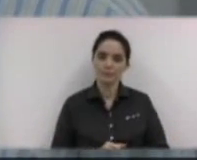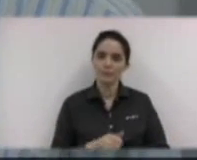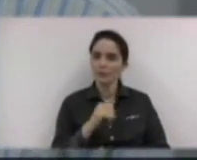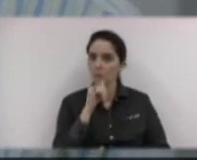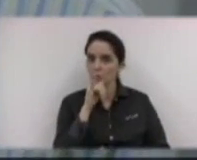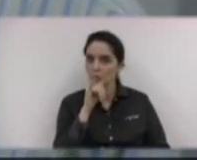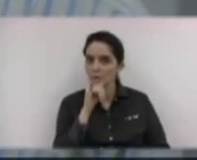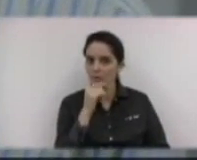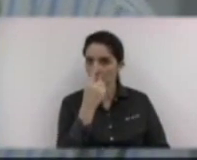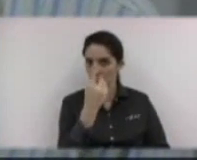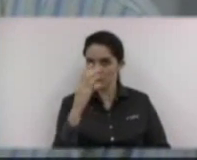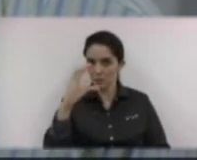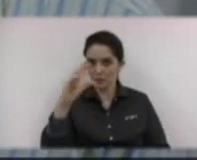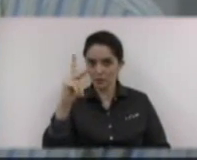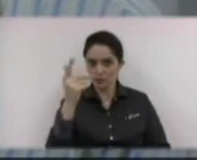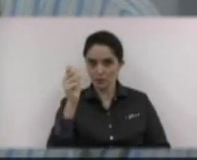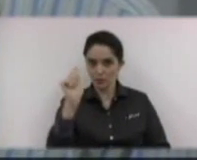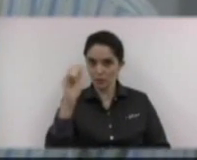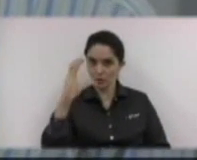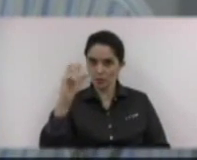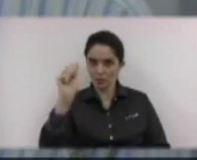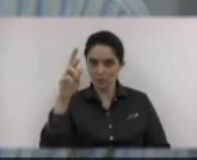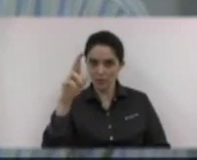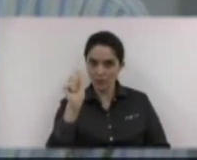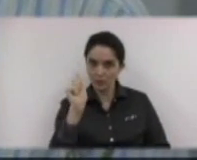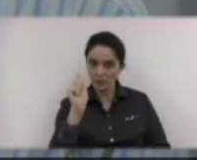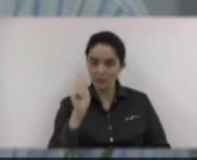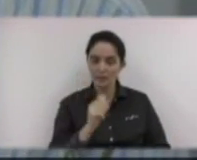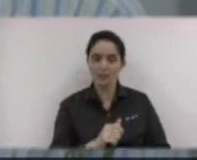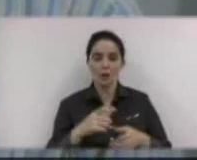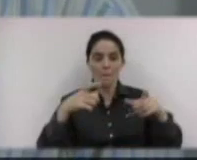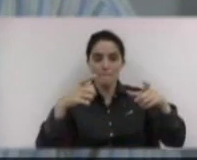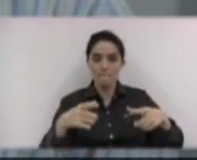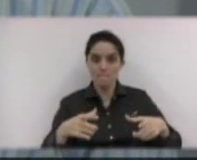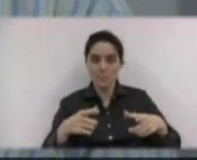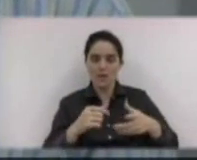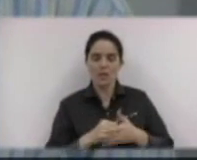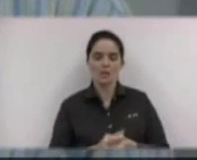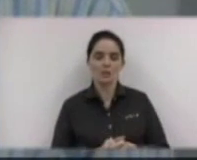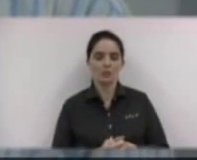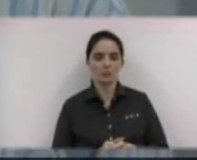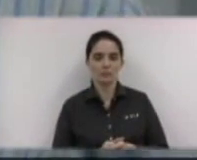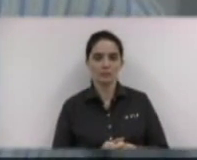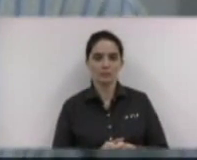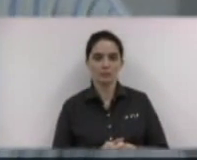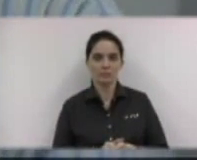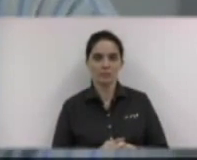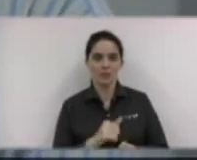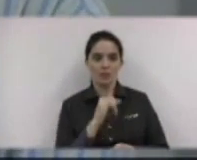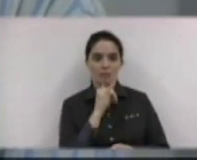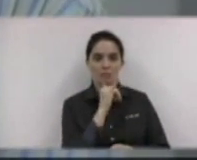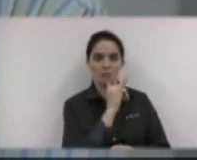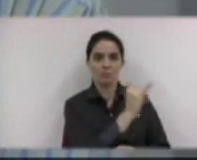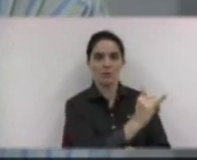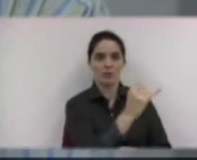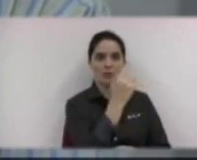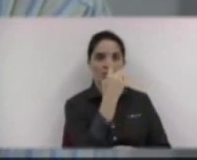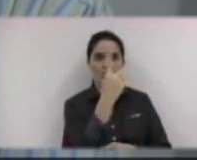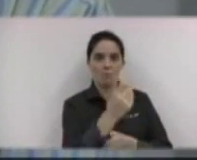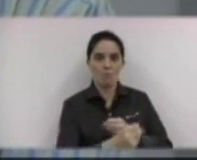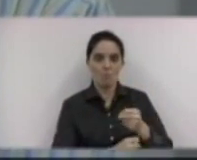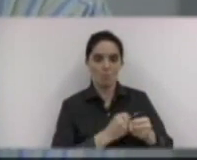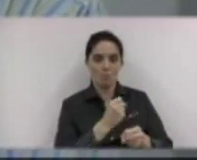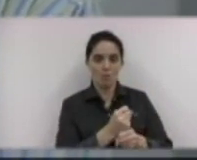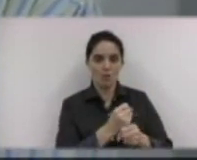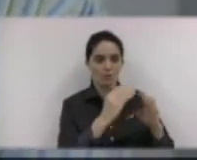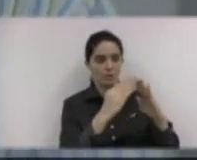uma chácara, um bairro de chácaras, que recebeu uma notificação de um prazo de um ano para desocupar todas as